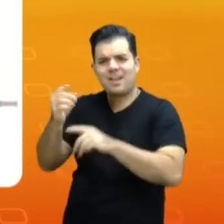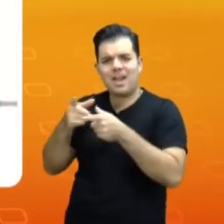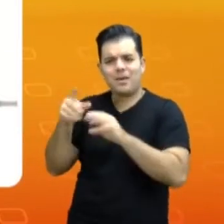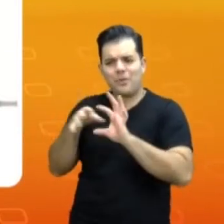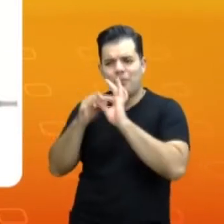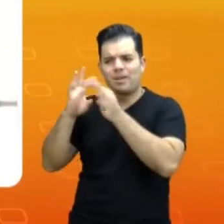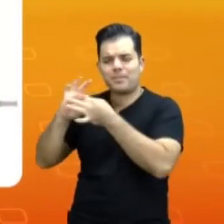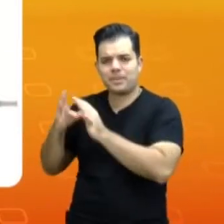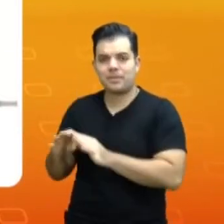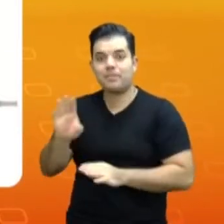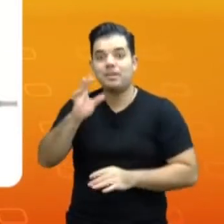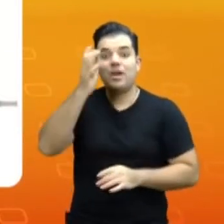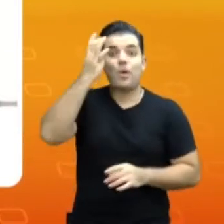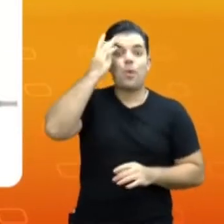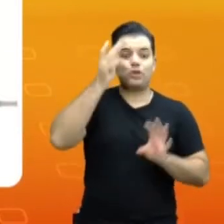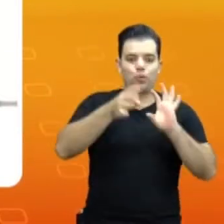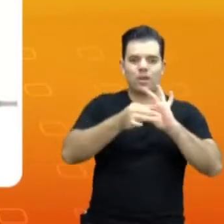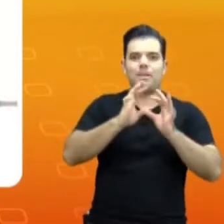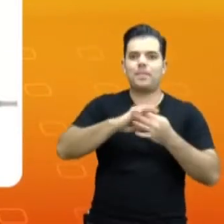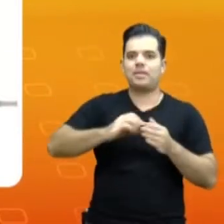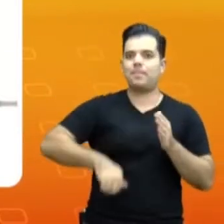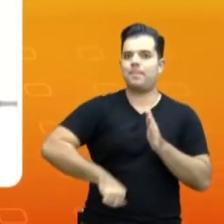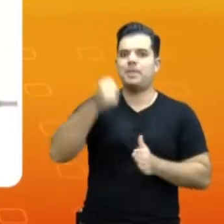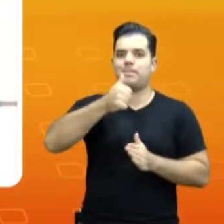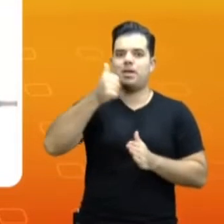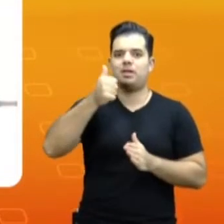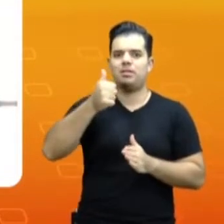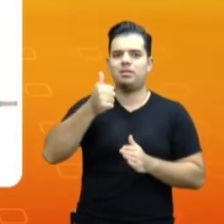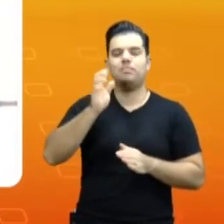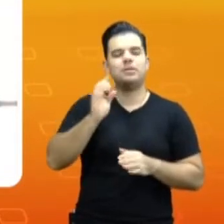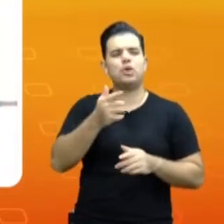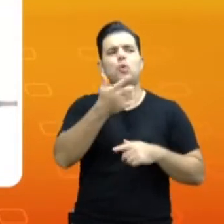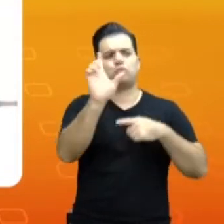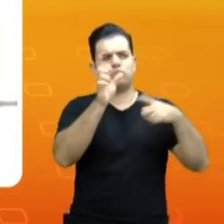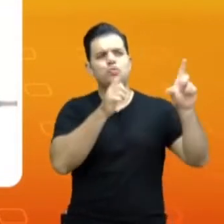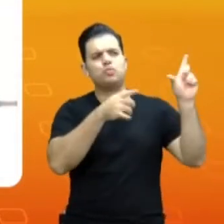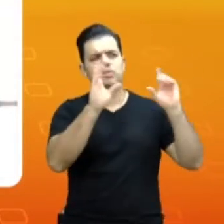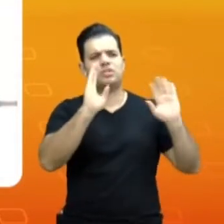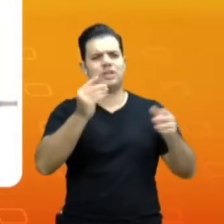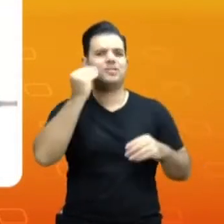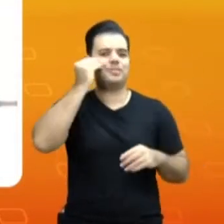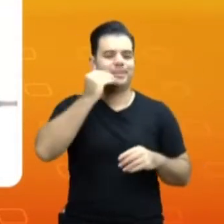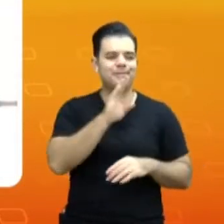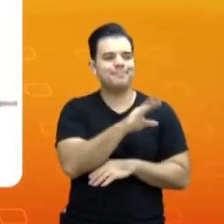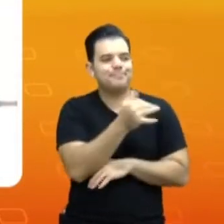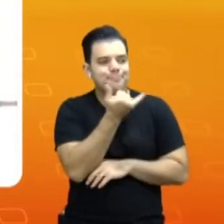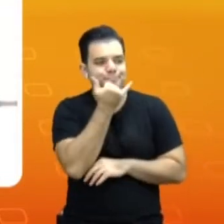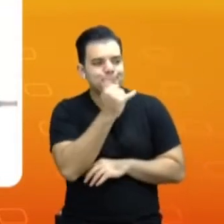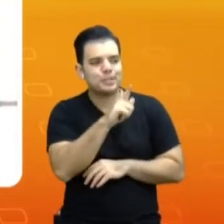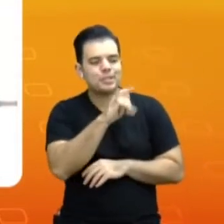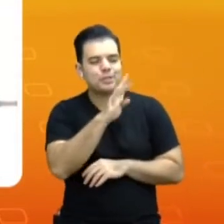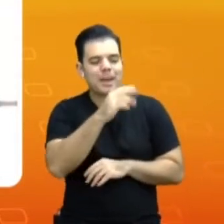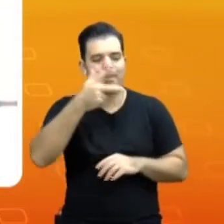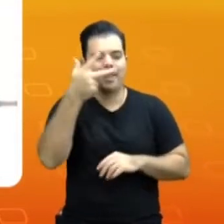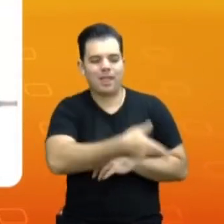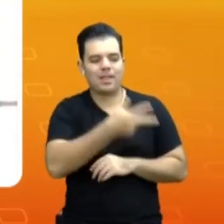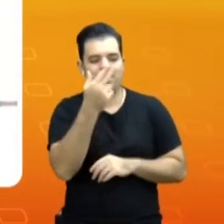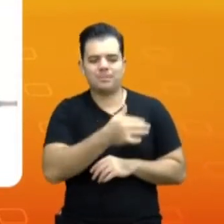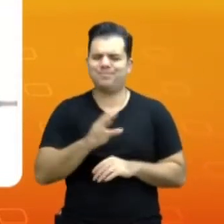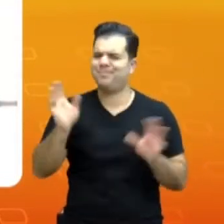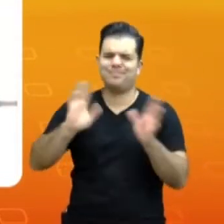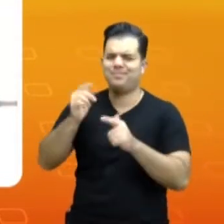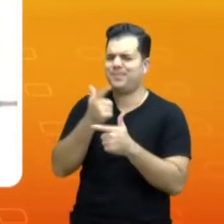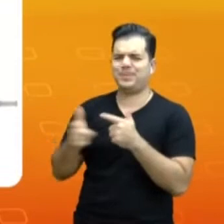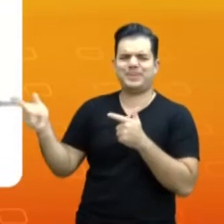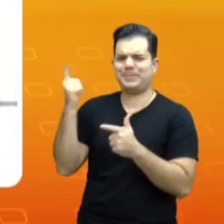que para a Olimpíada foi a primeira, mas para os outros a gente já fez outras experiências. Gilberto, desculpa, vai lá. Nada, que isso.